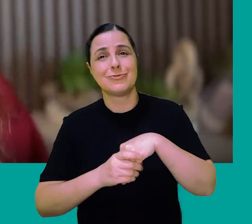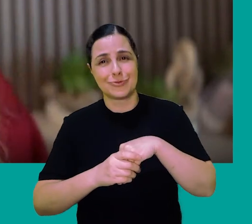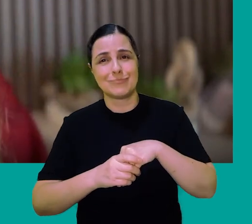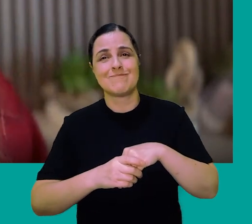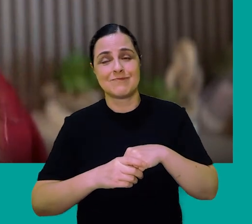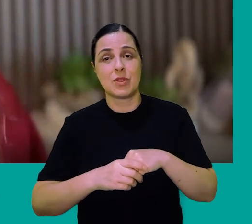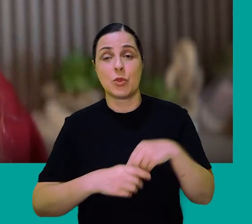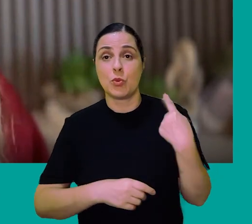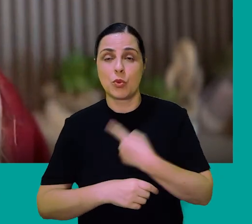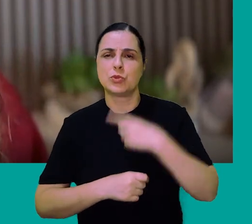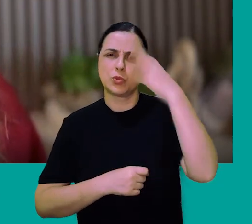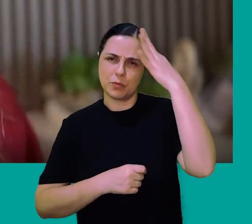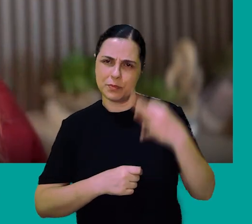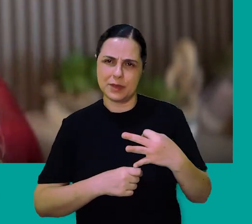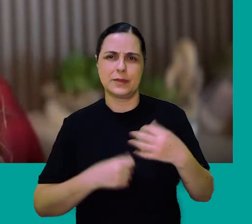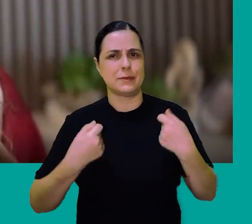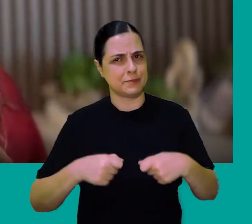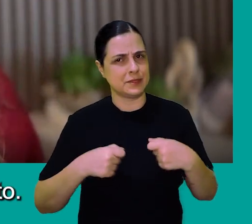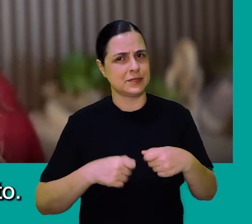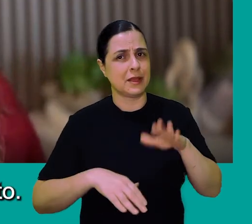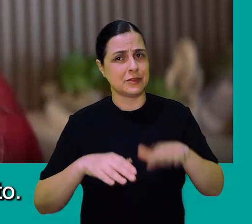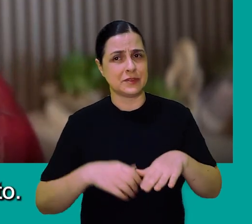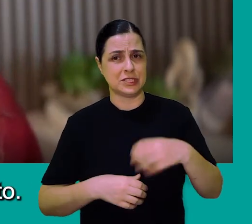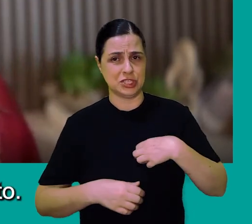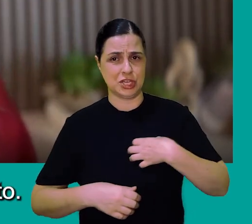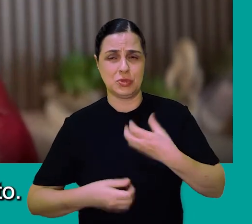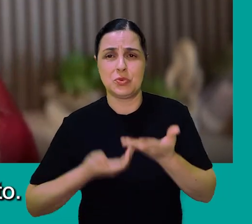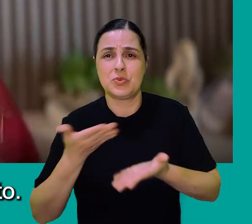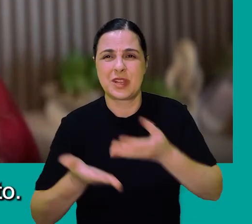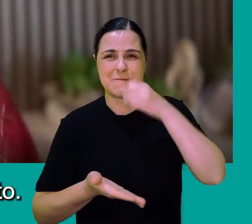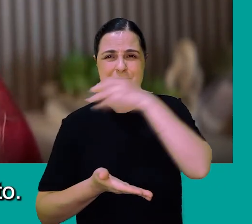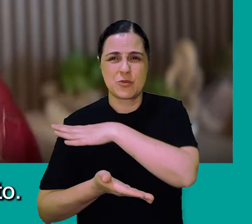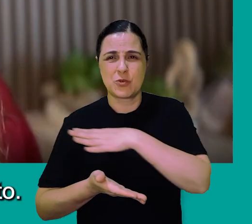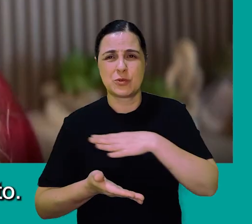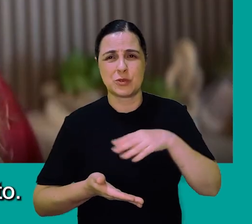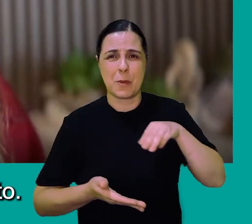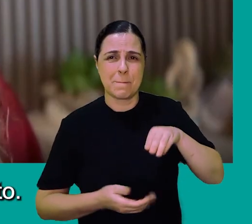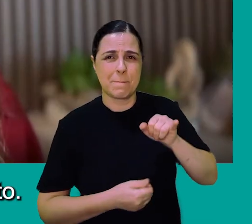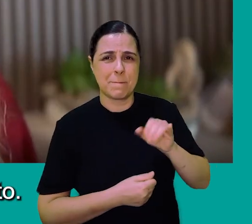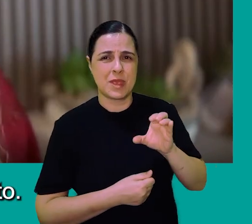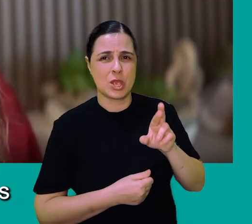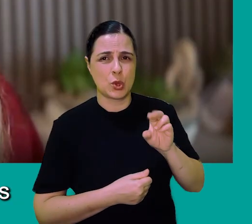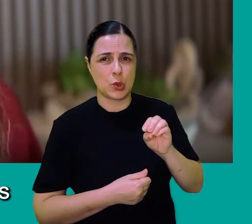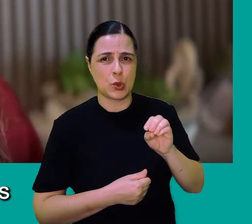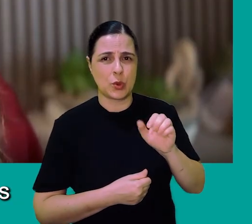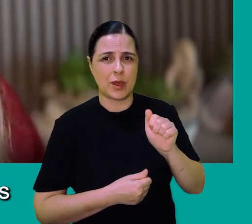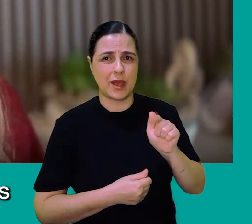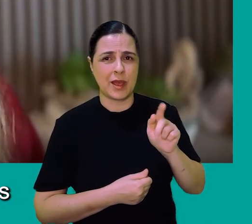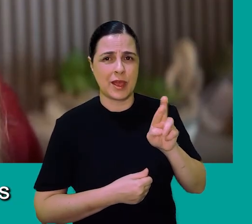e precisa entender que, eventualmente, uma microagressão, ela pode ser caracterizada como um preconceito